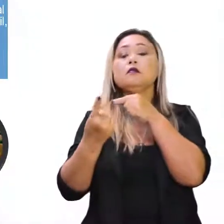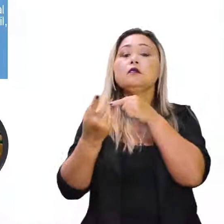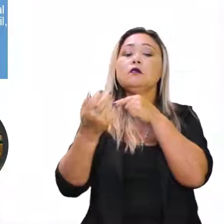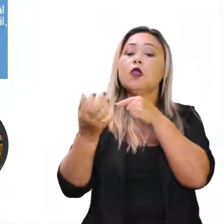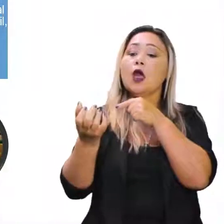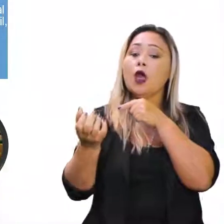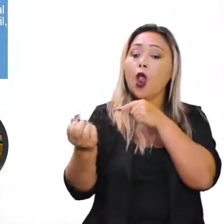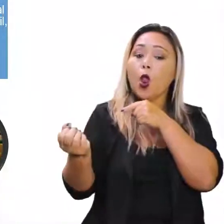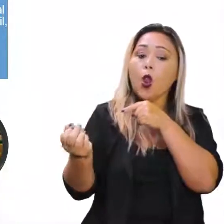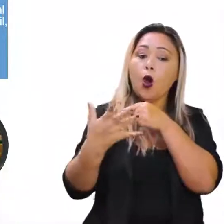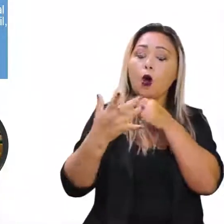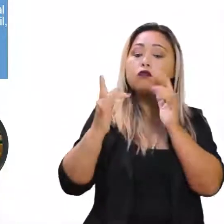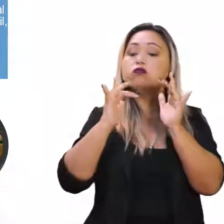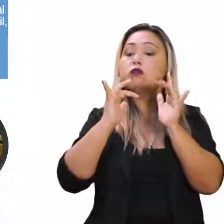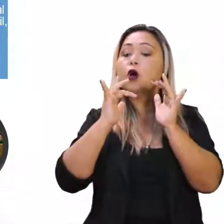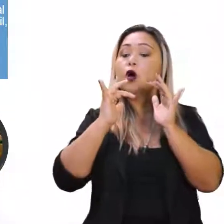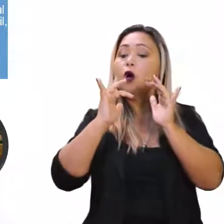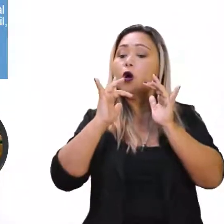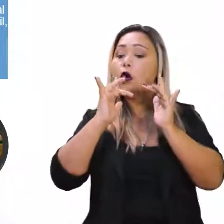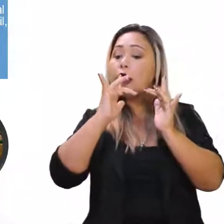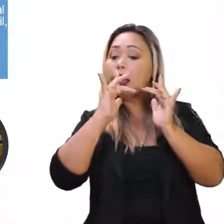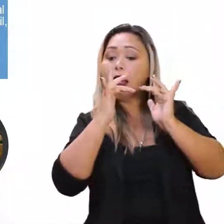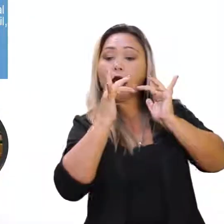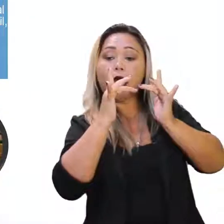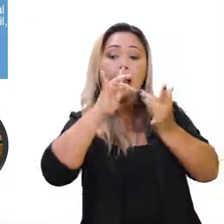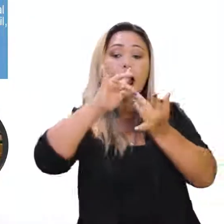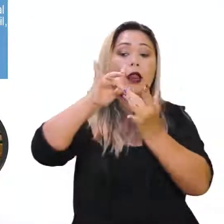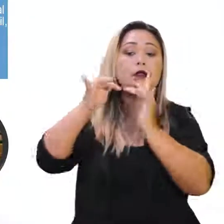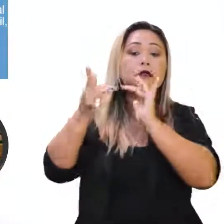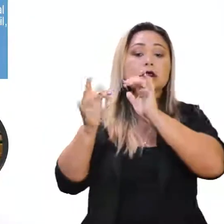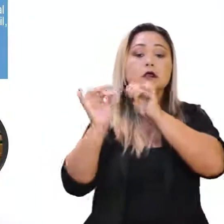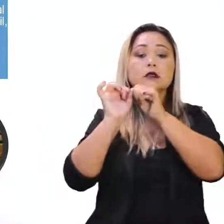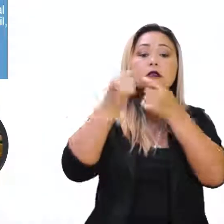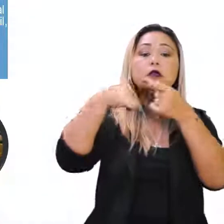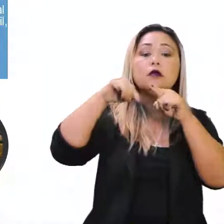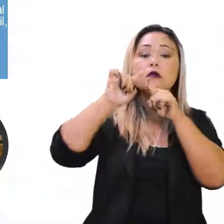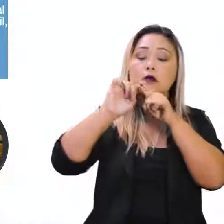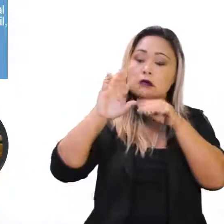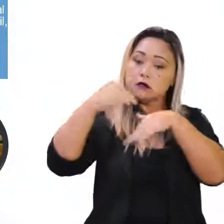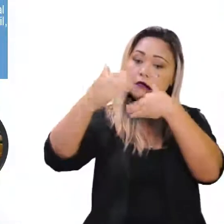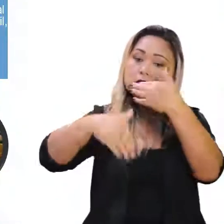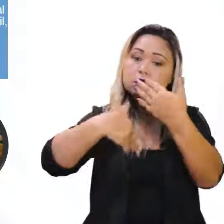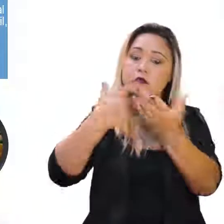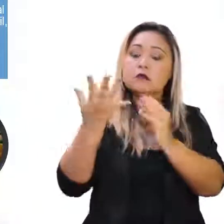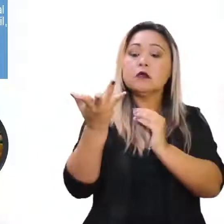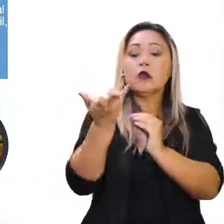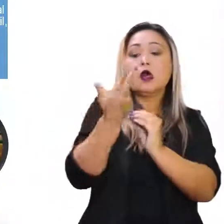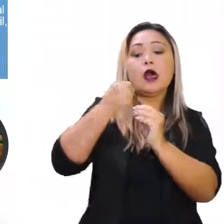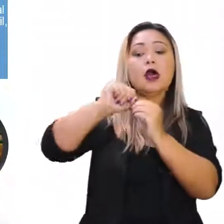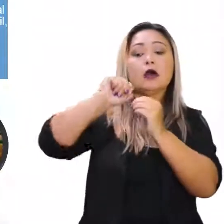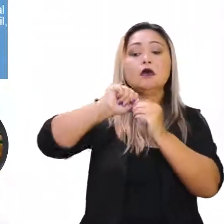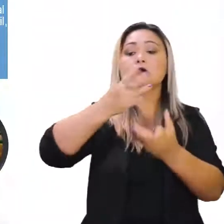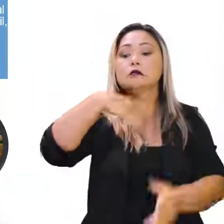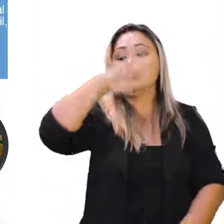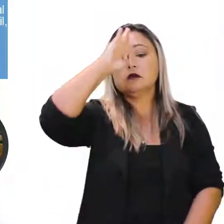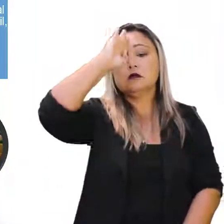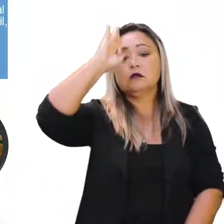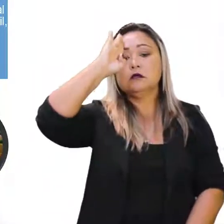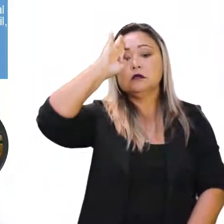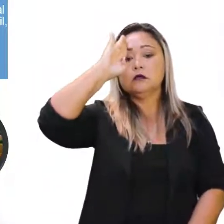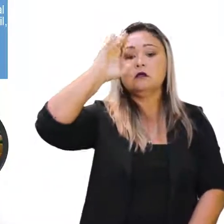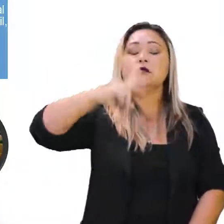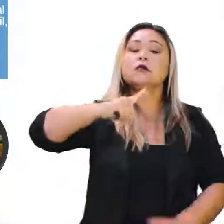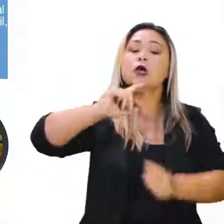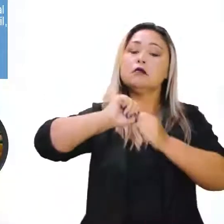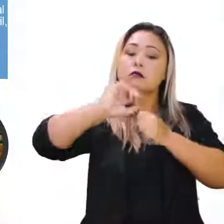neoclassicismo, dando sequência com a arte acadêmica a partir de 1750, buscando resgatar os